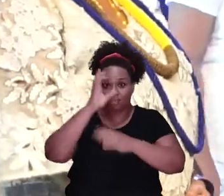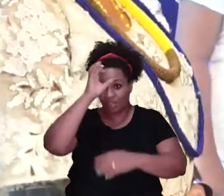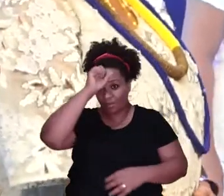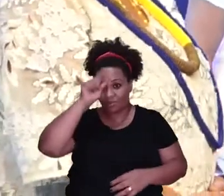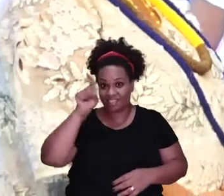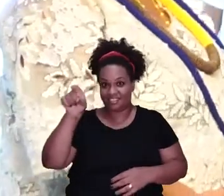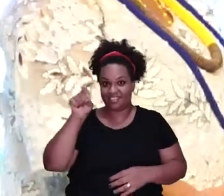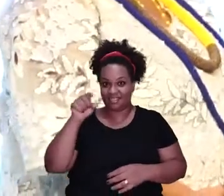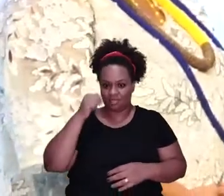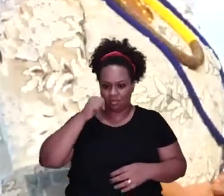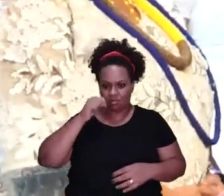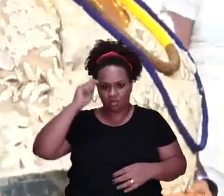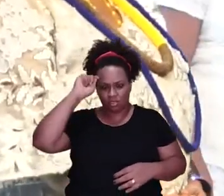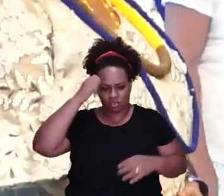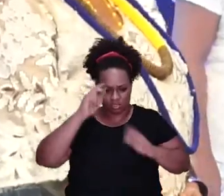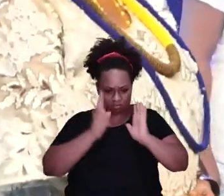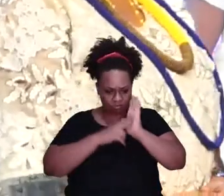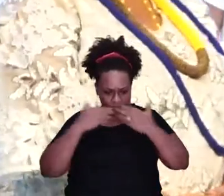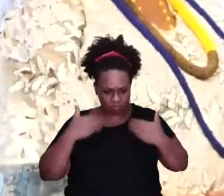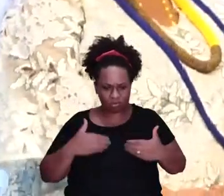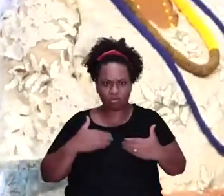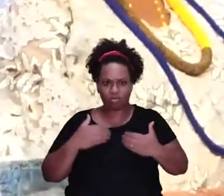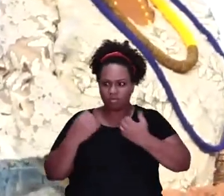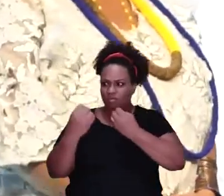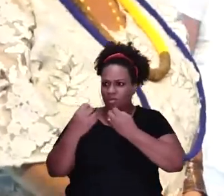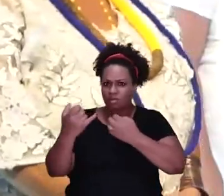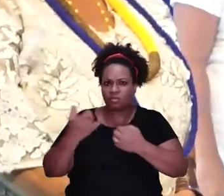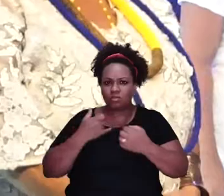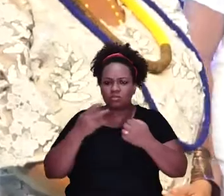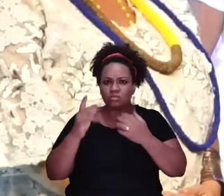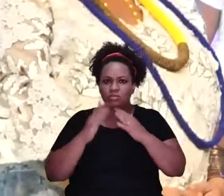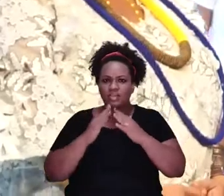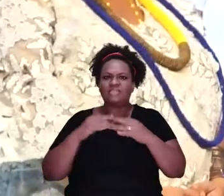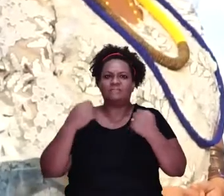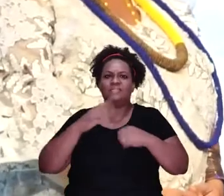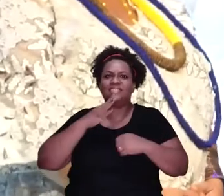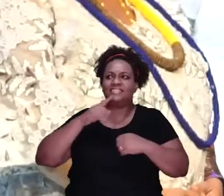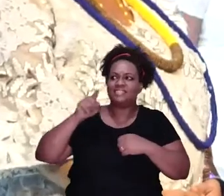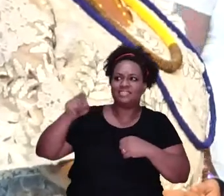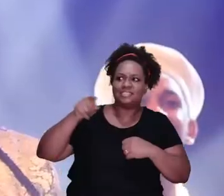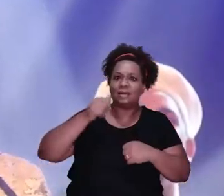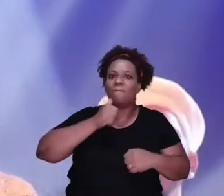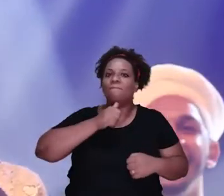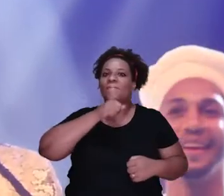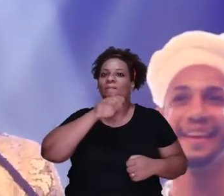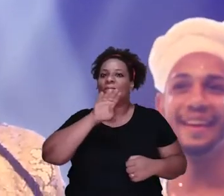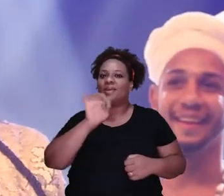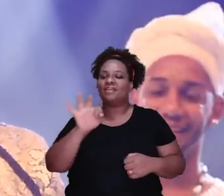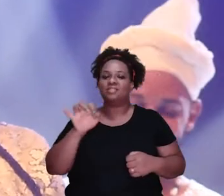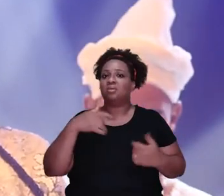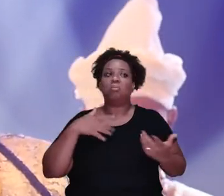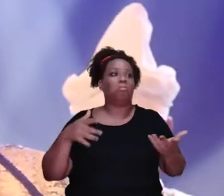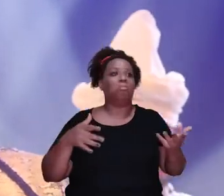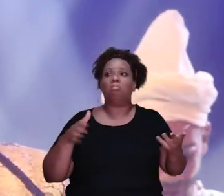aprendi eu me descobri como mulher negra foi ali no Face da sua casa e me dizer onde um coco o coco de roda você tem que conhecer a língua e